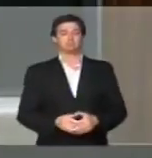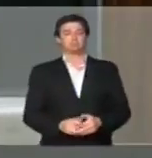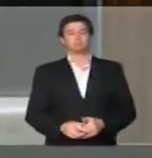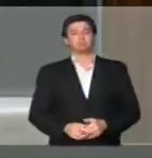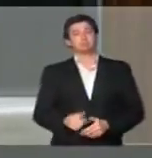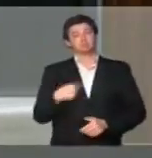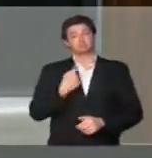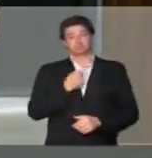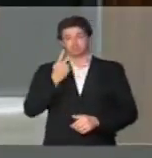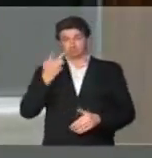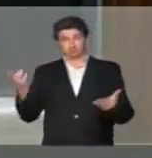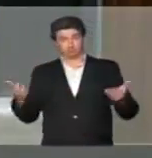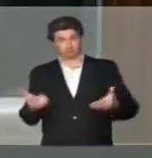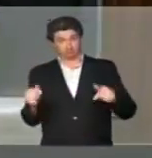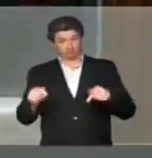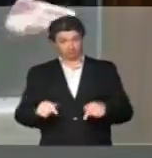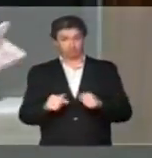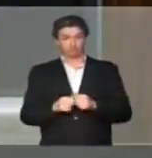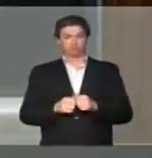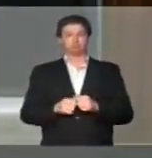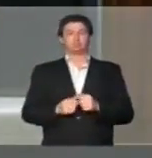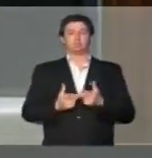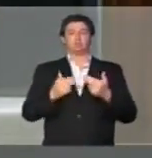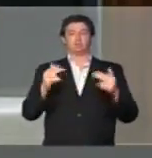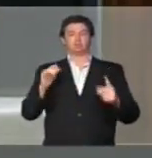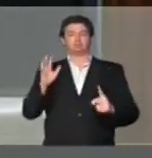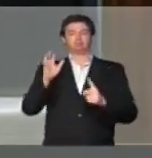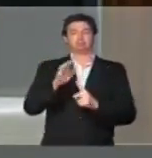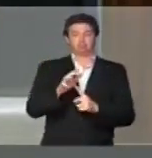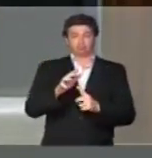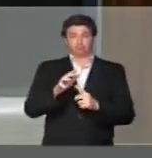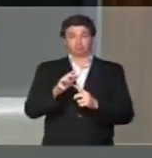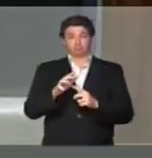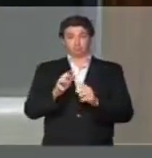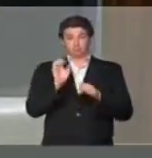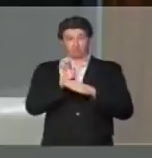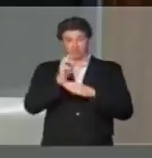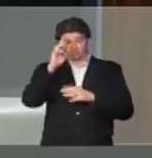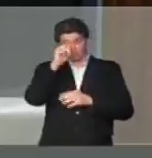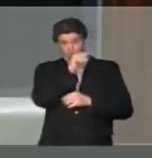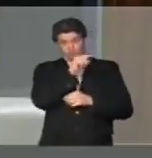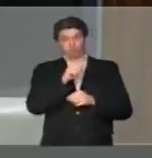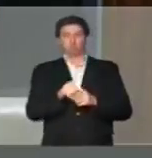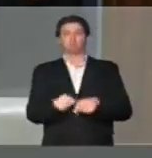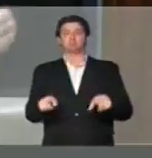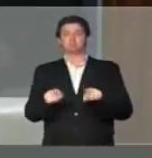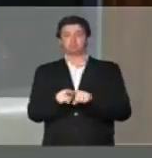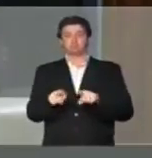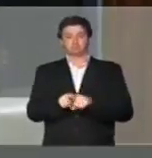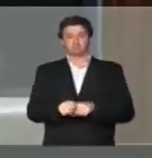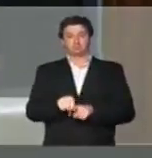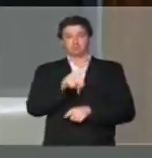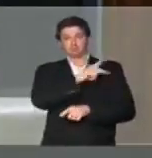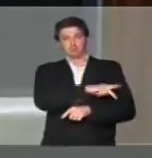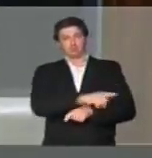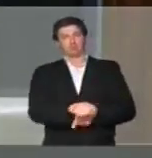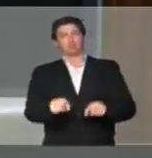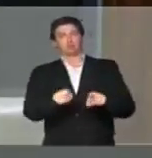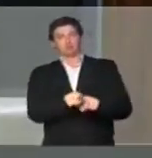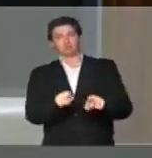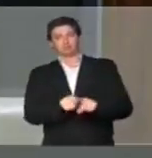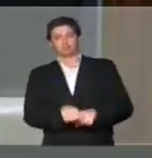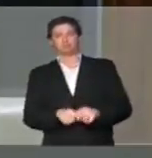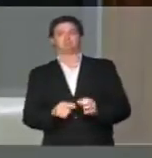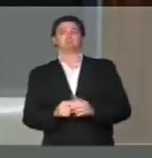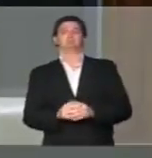gente vai falar aqui hoje, Luiz Couto, uma coisa que atinge o estado de Vossa Excelência também, o Piauí,